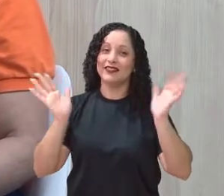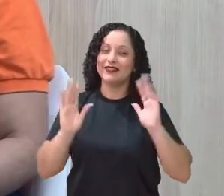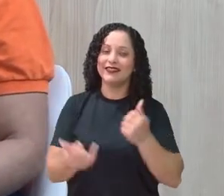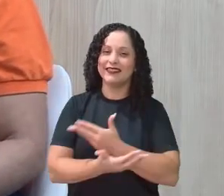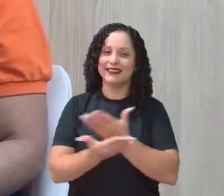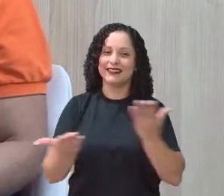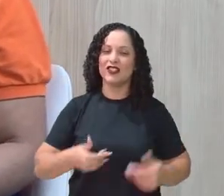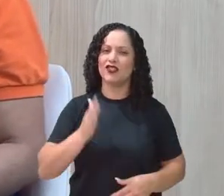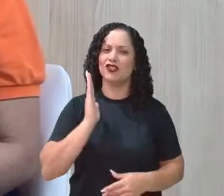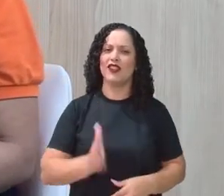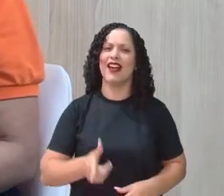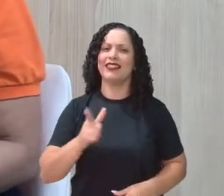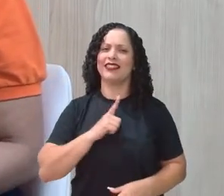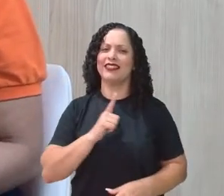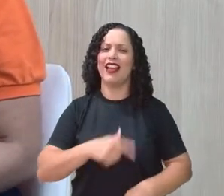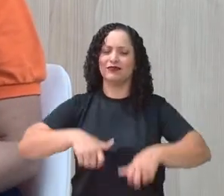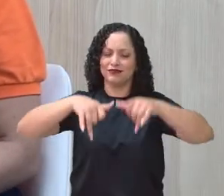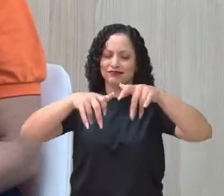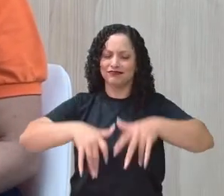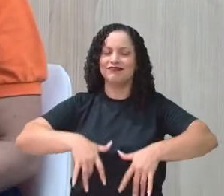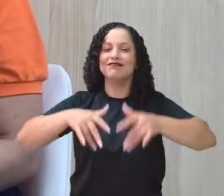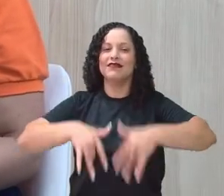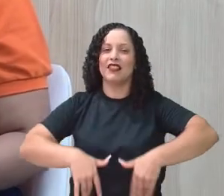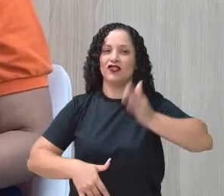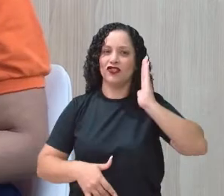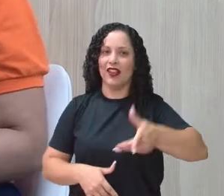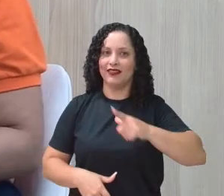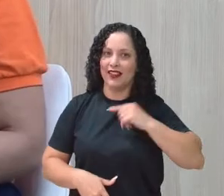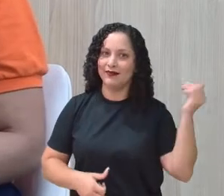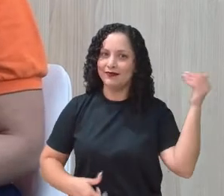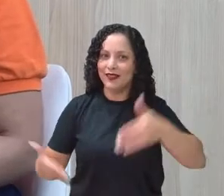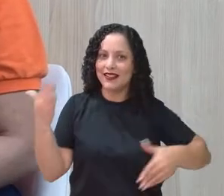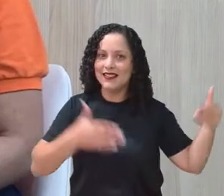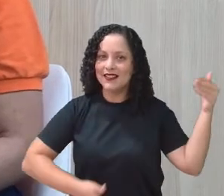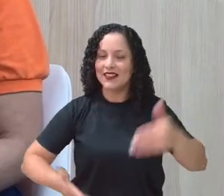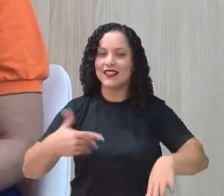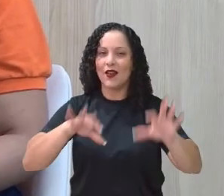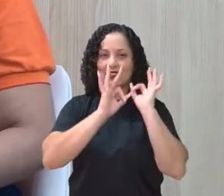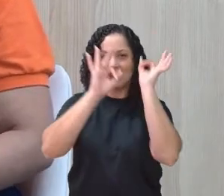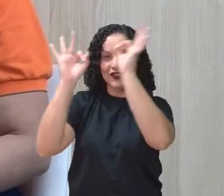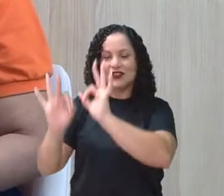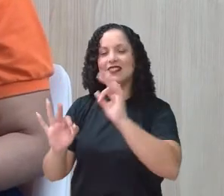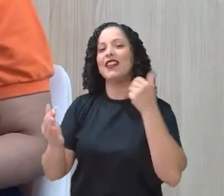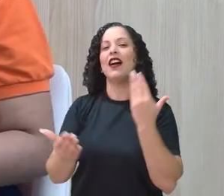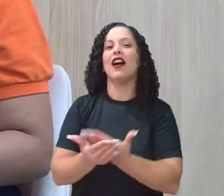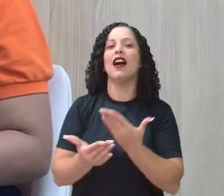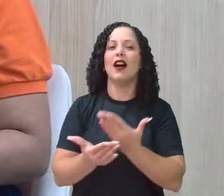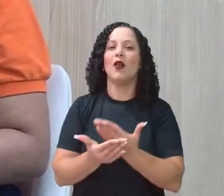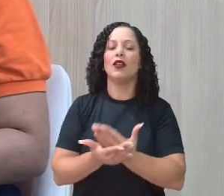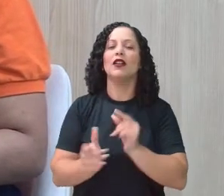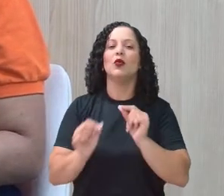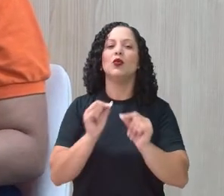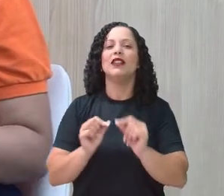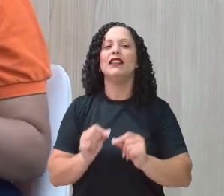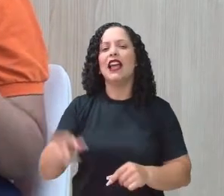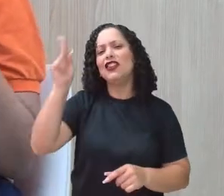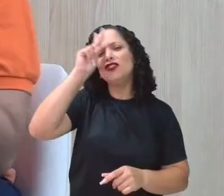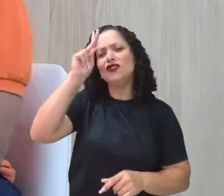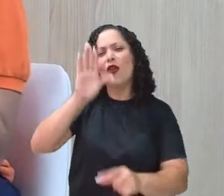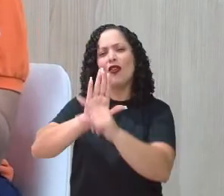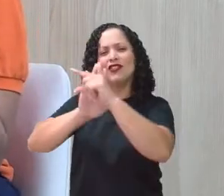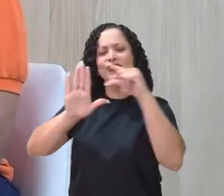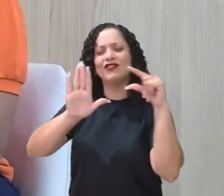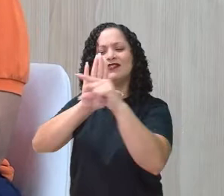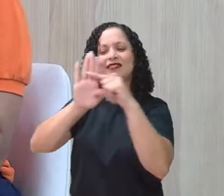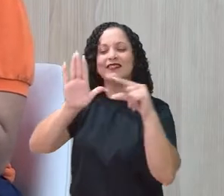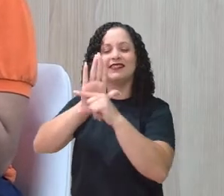já estou aqui conectada e já tem gente aqui no chat louquinho para acompanhar a sua aula sobre tirinhas de humor. Eu sei que é um assunto que a gente já